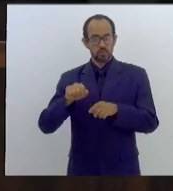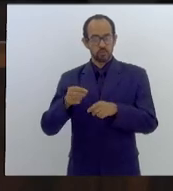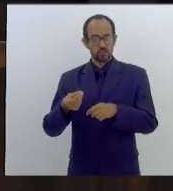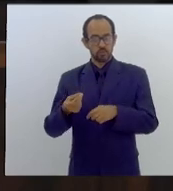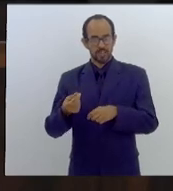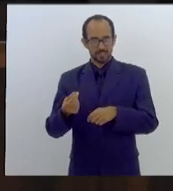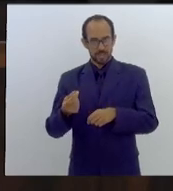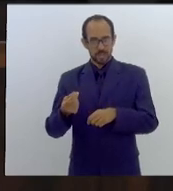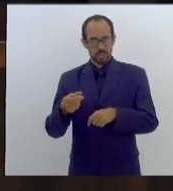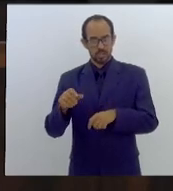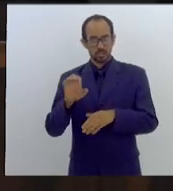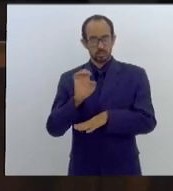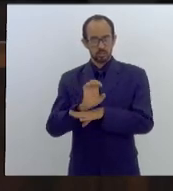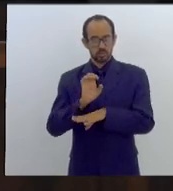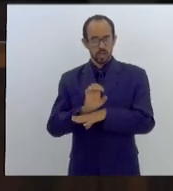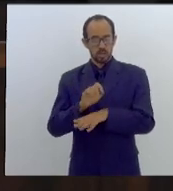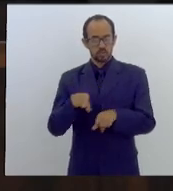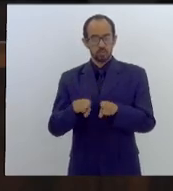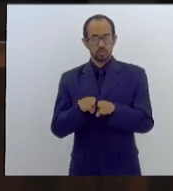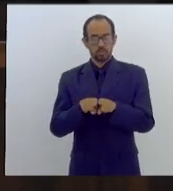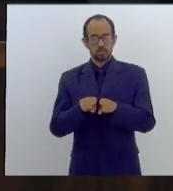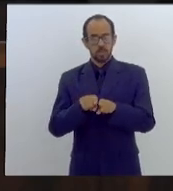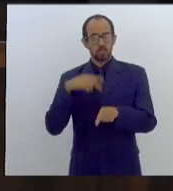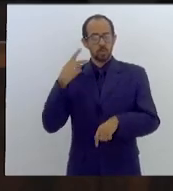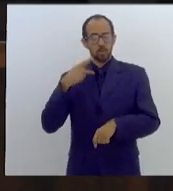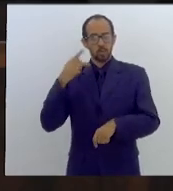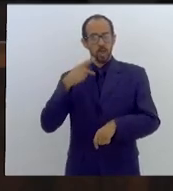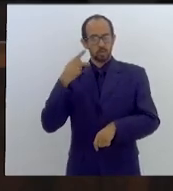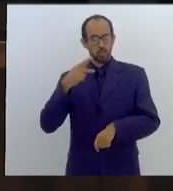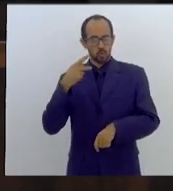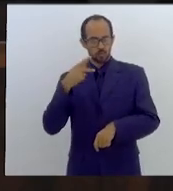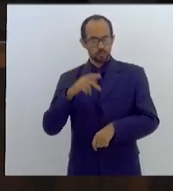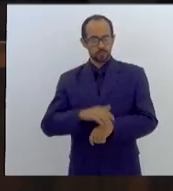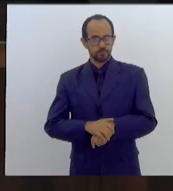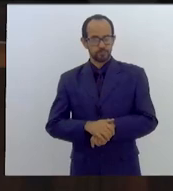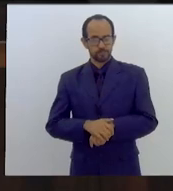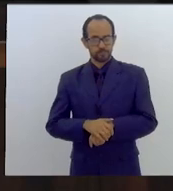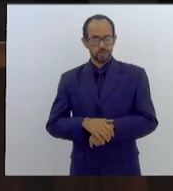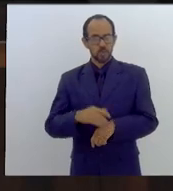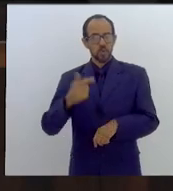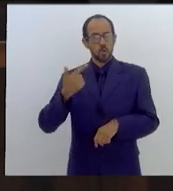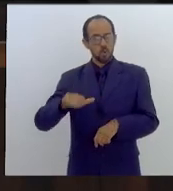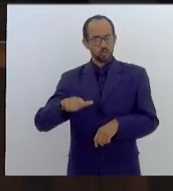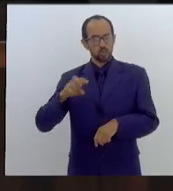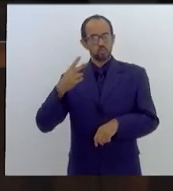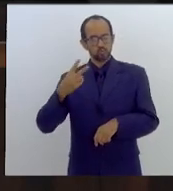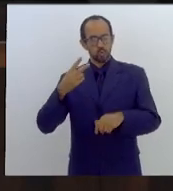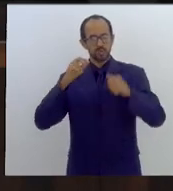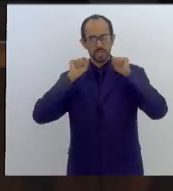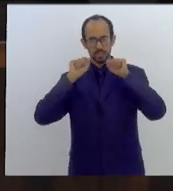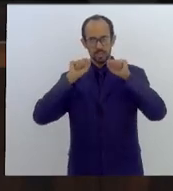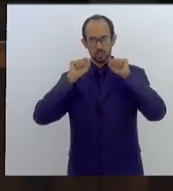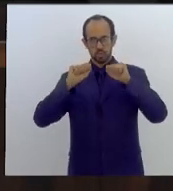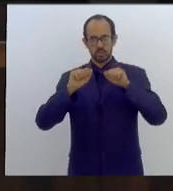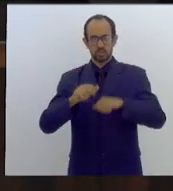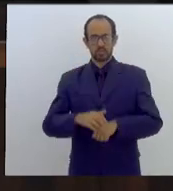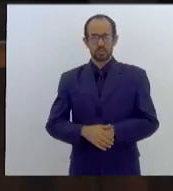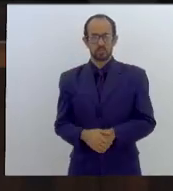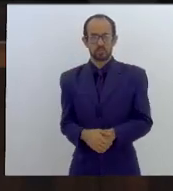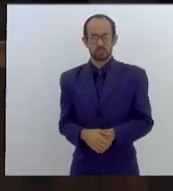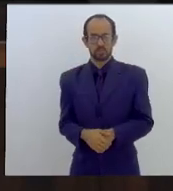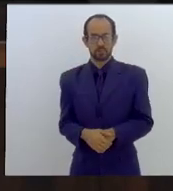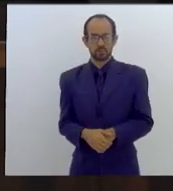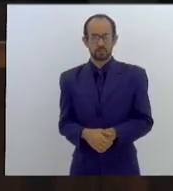secretária de Educação do município e o procurador do município. Tinha mais dois assessores na reunião. Para que a gente